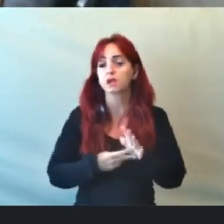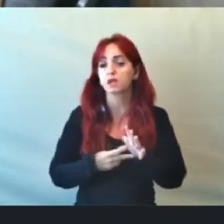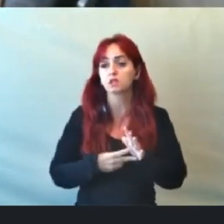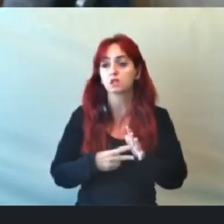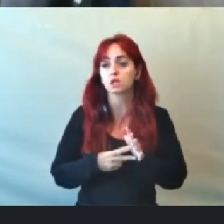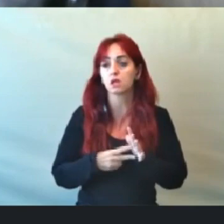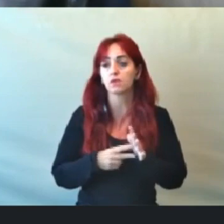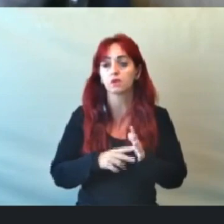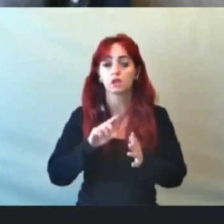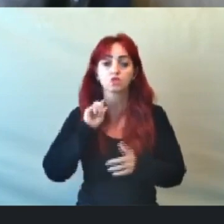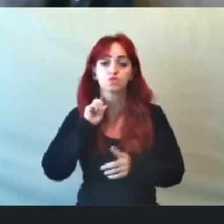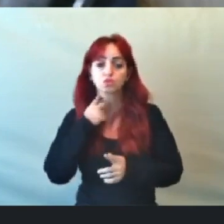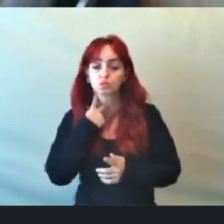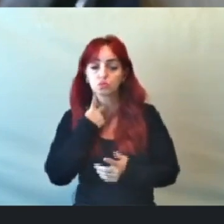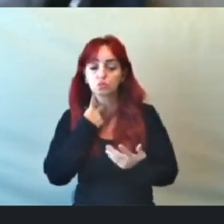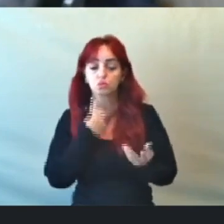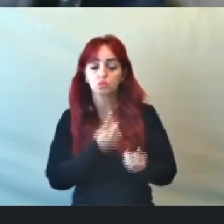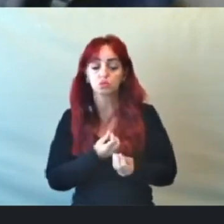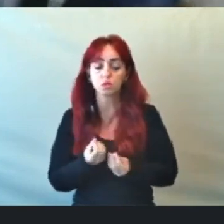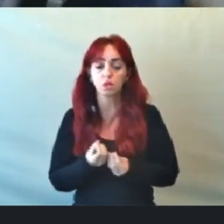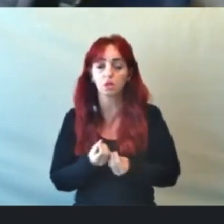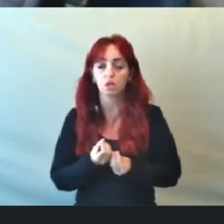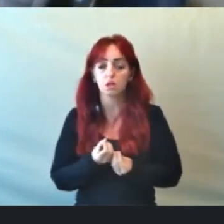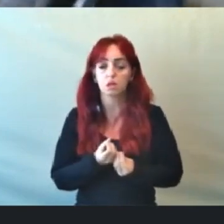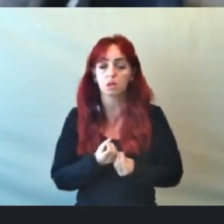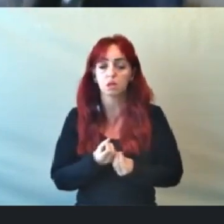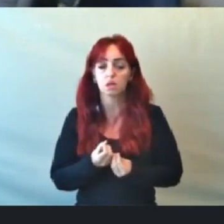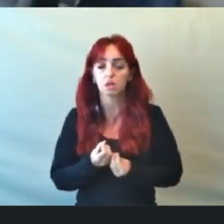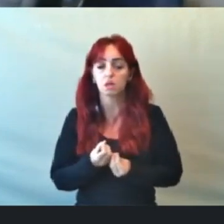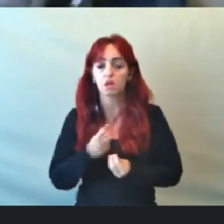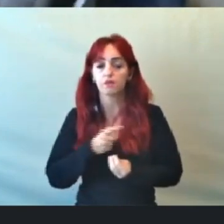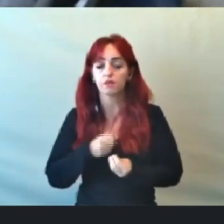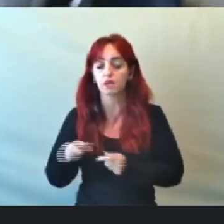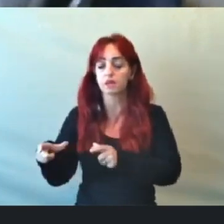vem das áreas impermeabilizadas